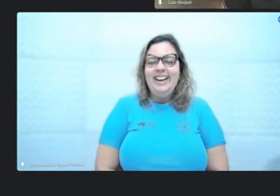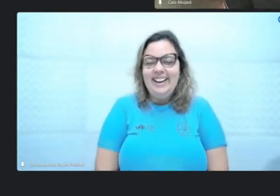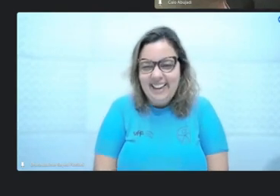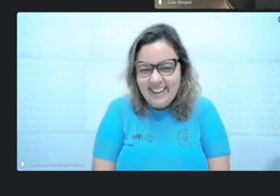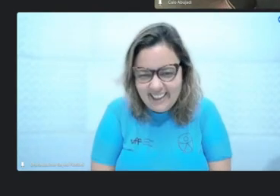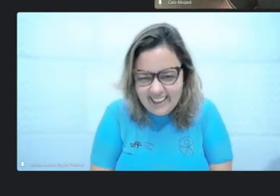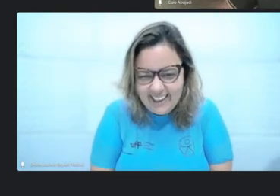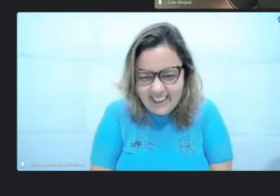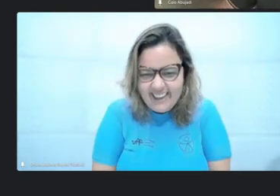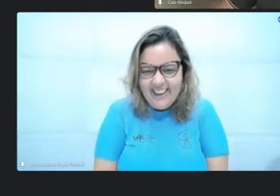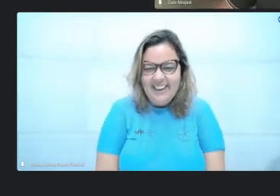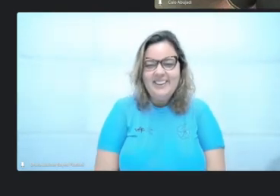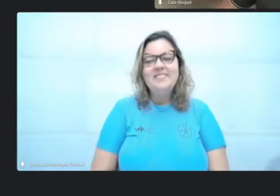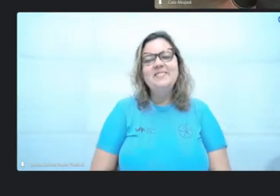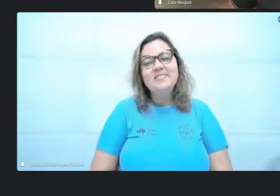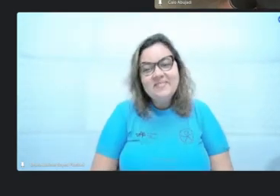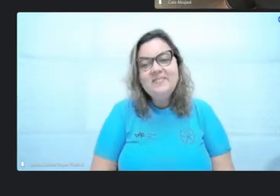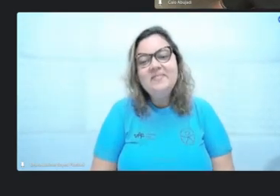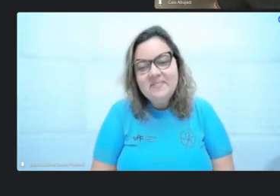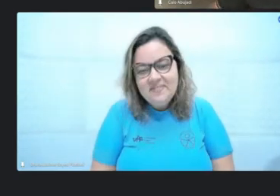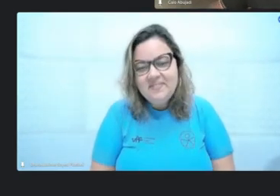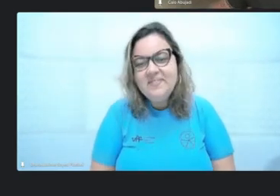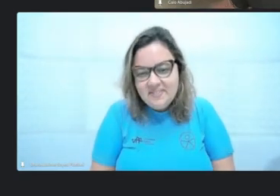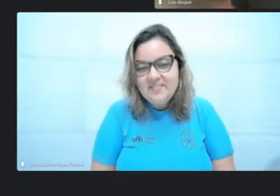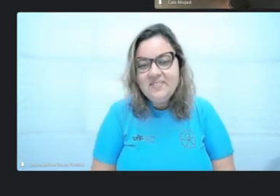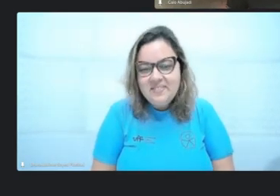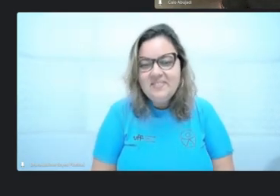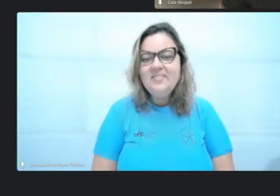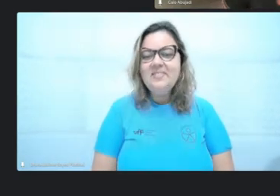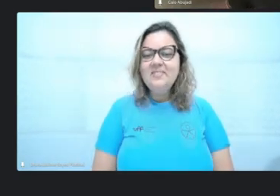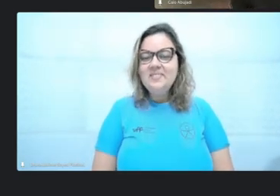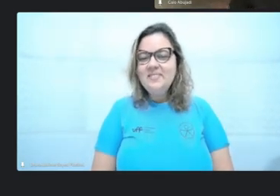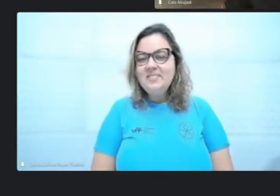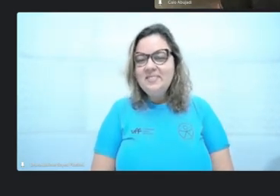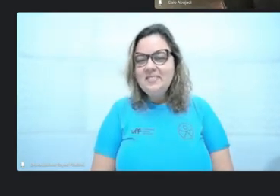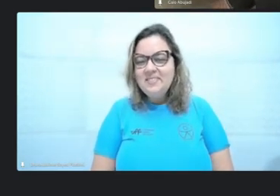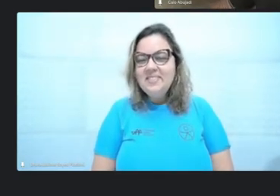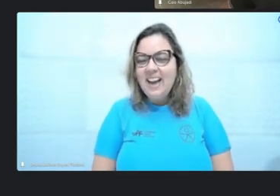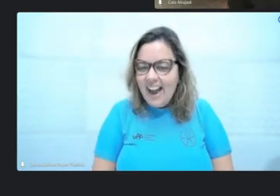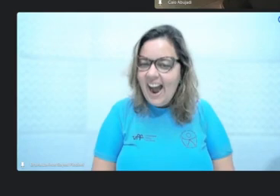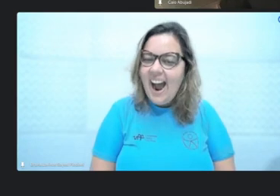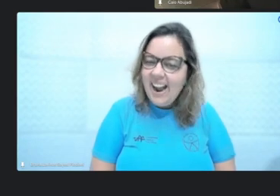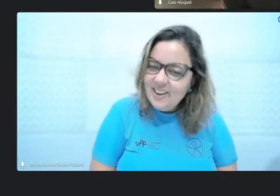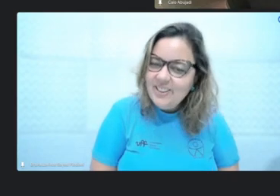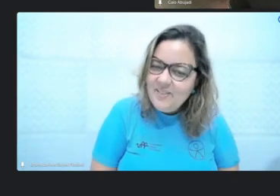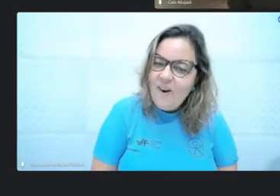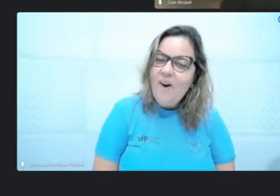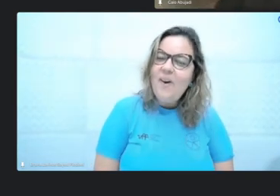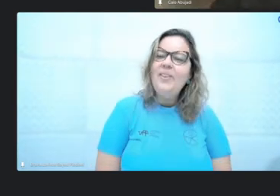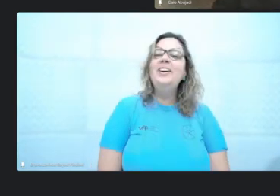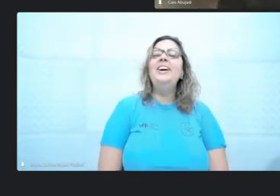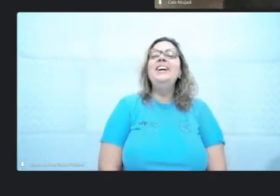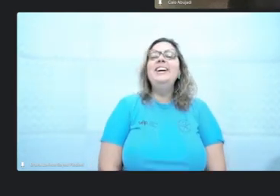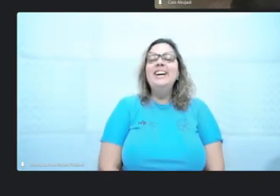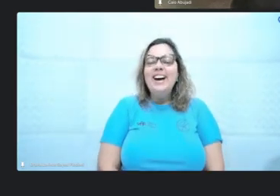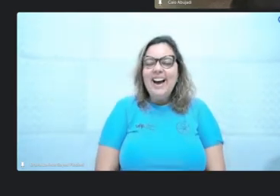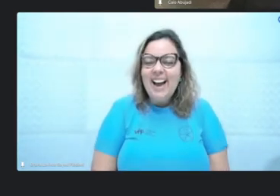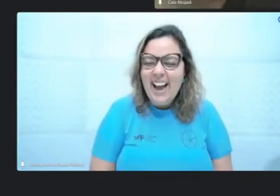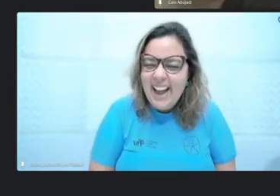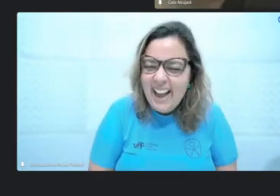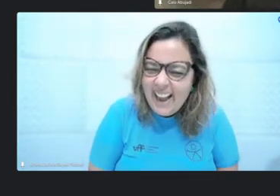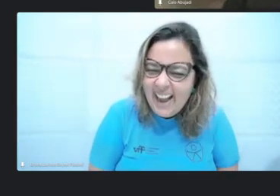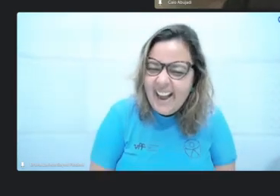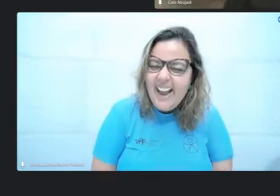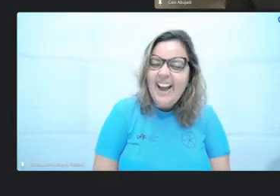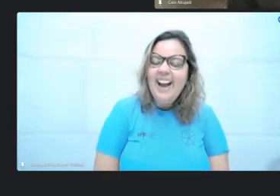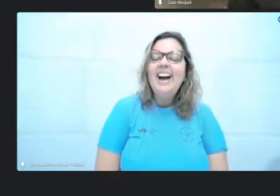Isso é muito importante, mas a sua carinha está melhor. Ah, então tá Ah, sua bom. carinha tá melhor,